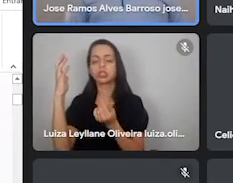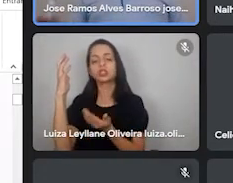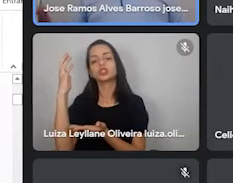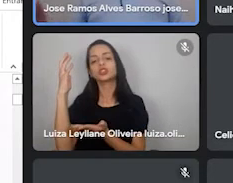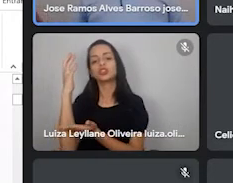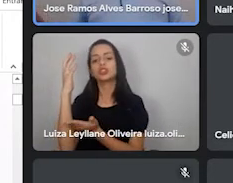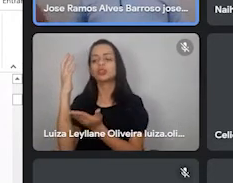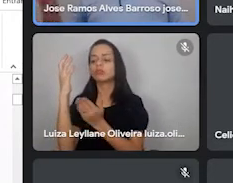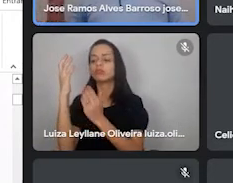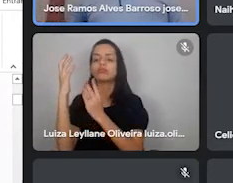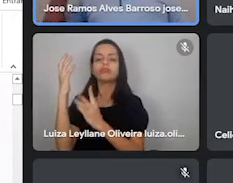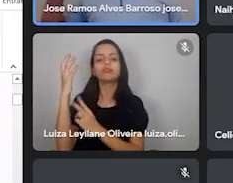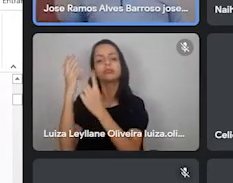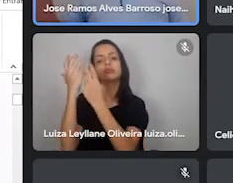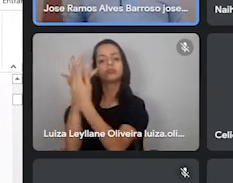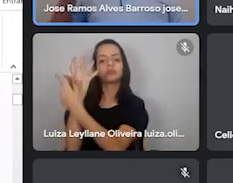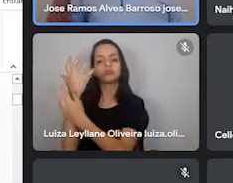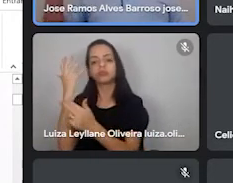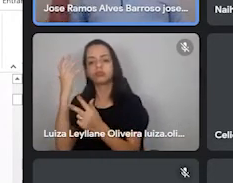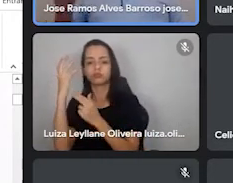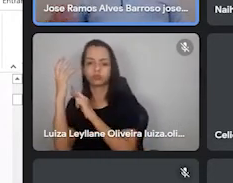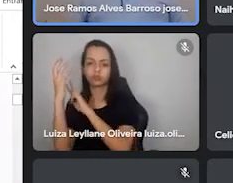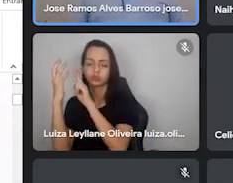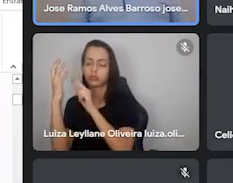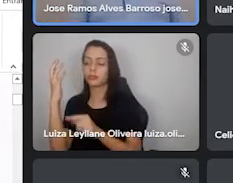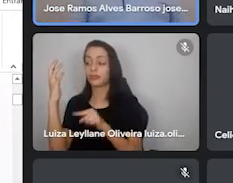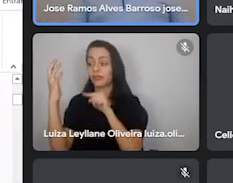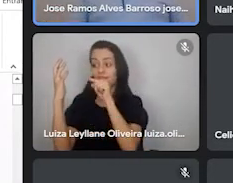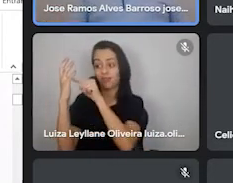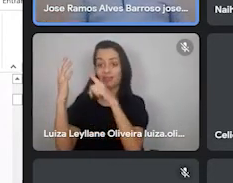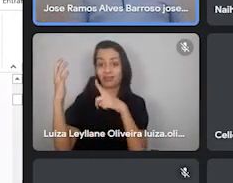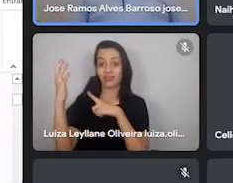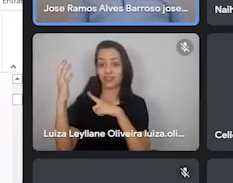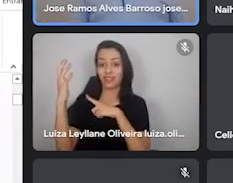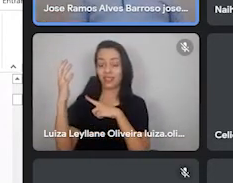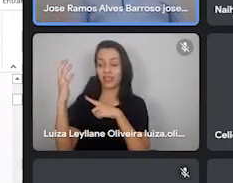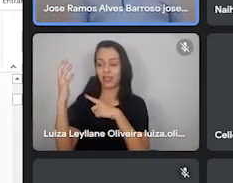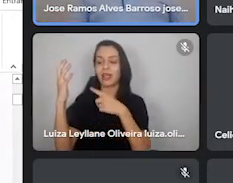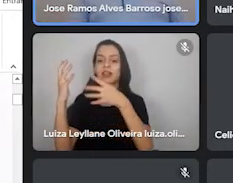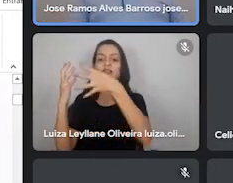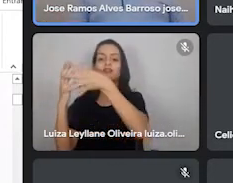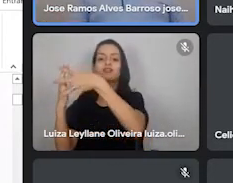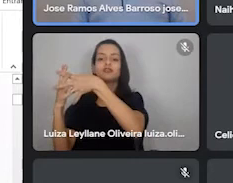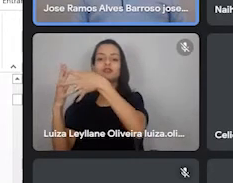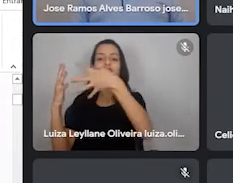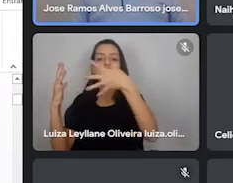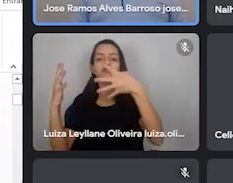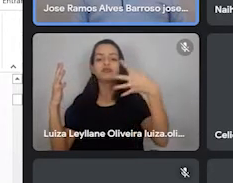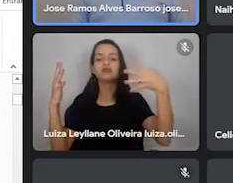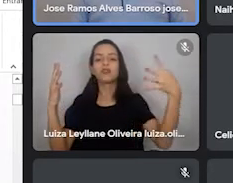árvore estava passava lá junto dela uma rede de média tensão.